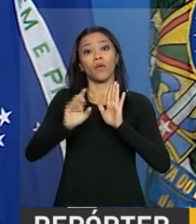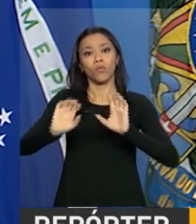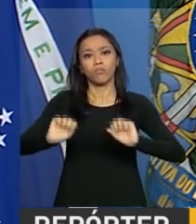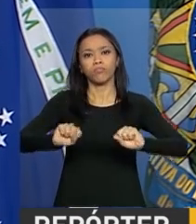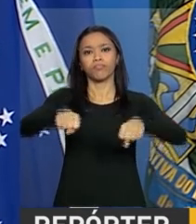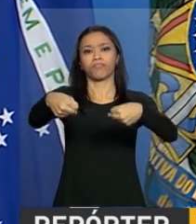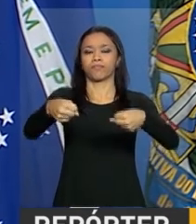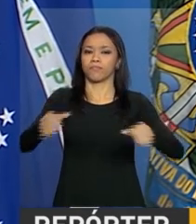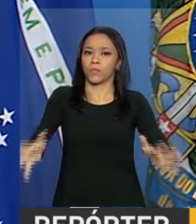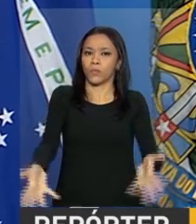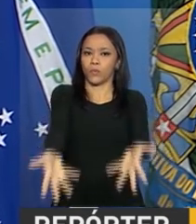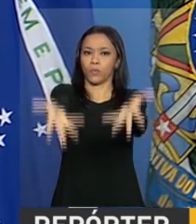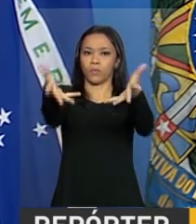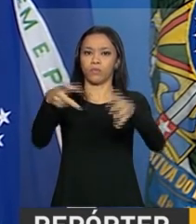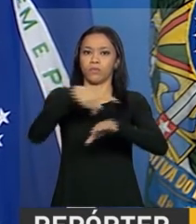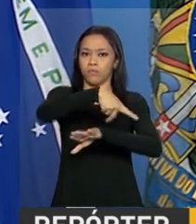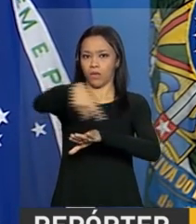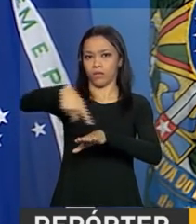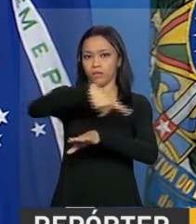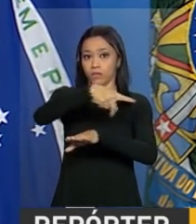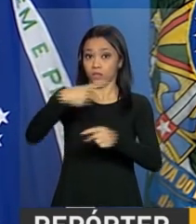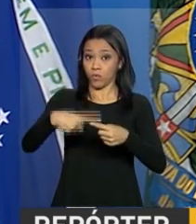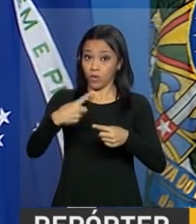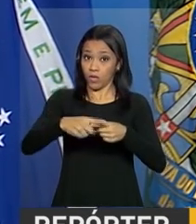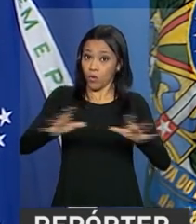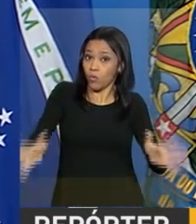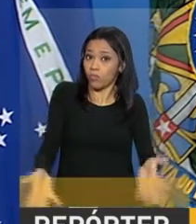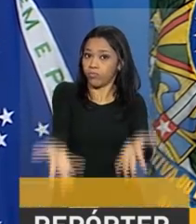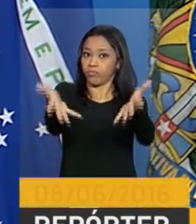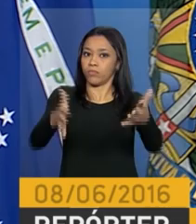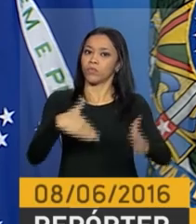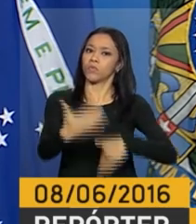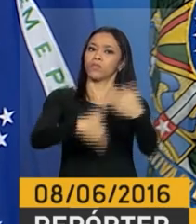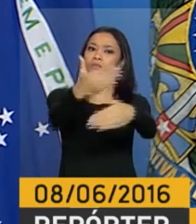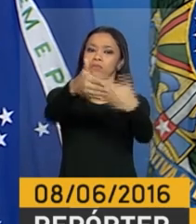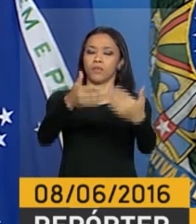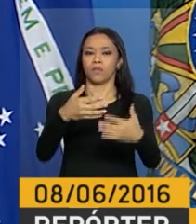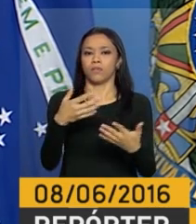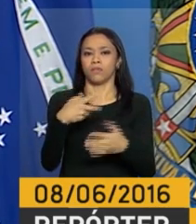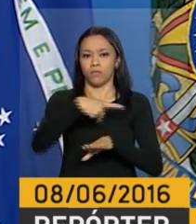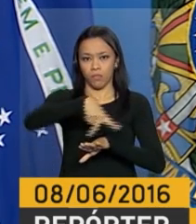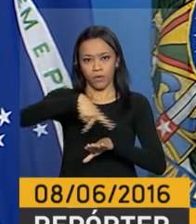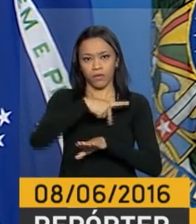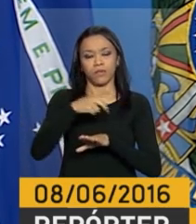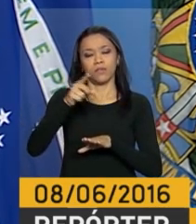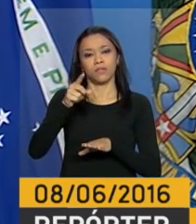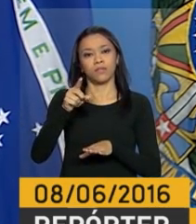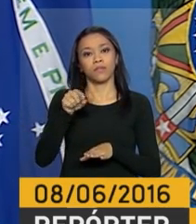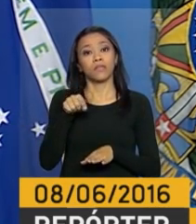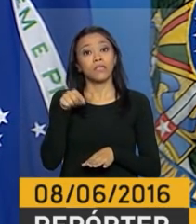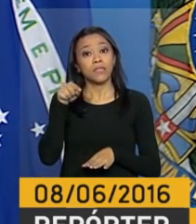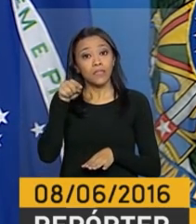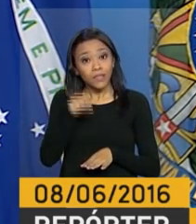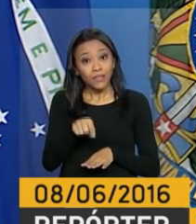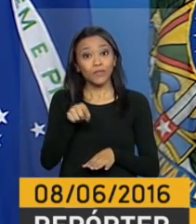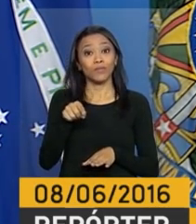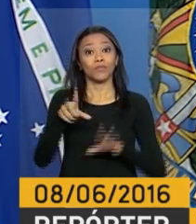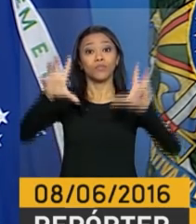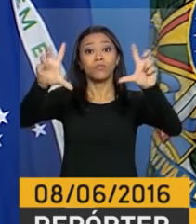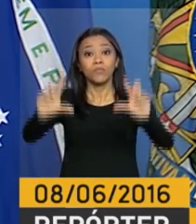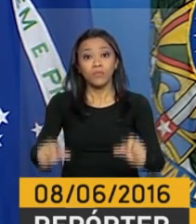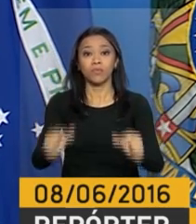país porque o crescimento do país gera precisamente o combate ao